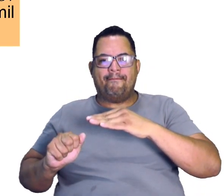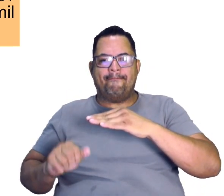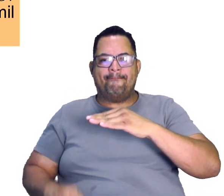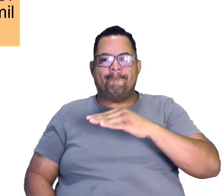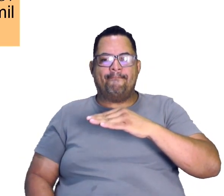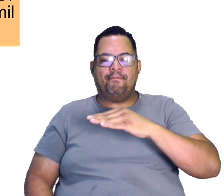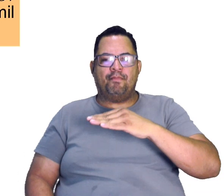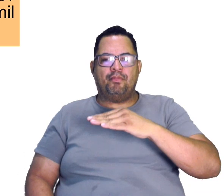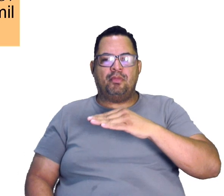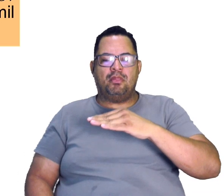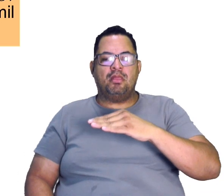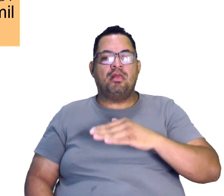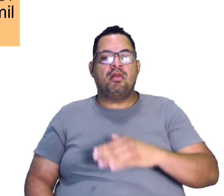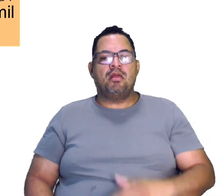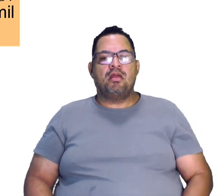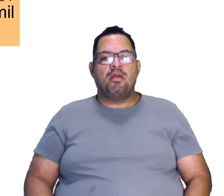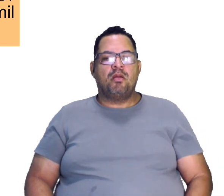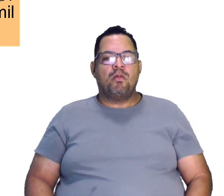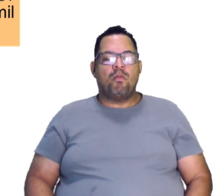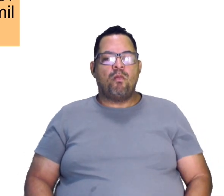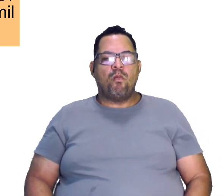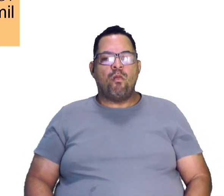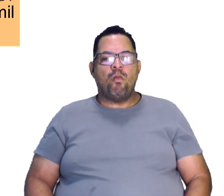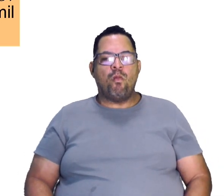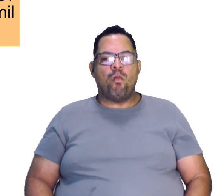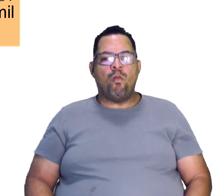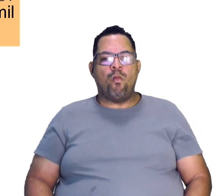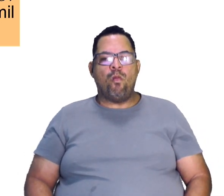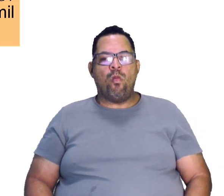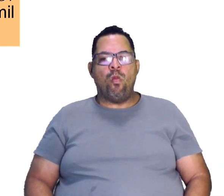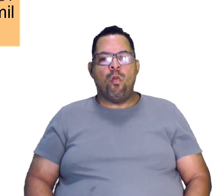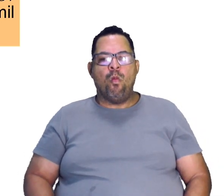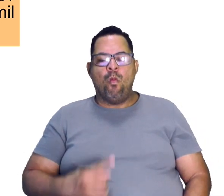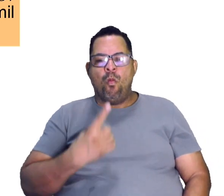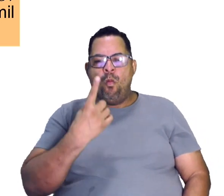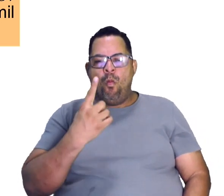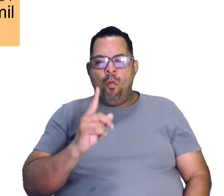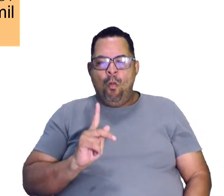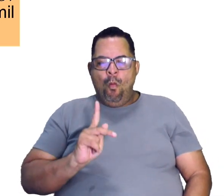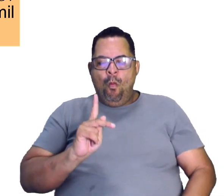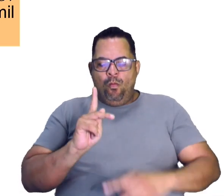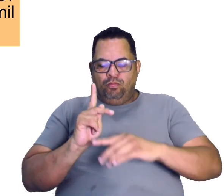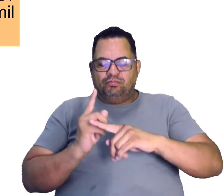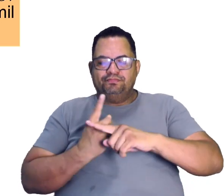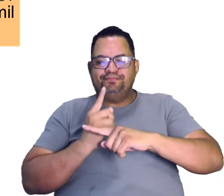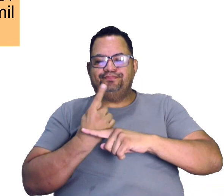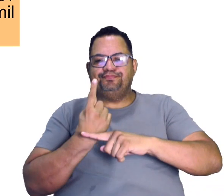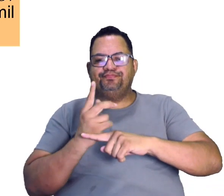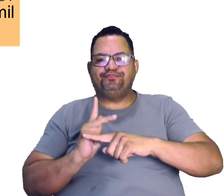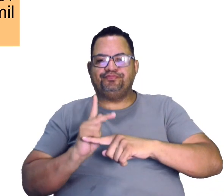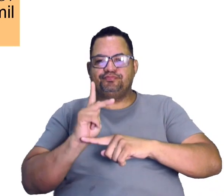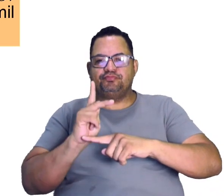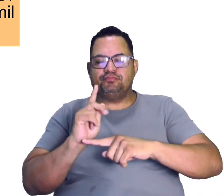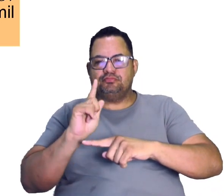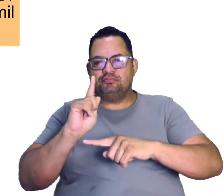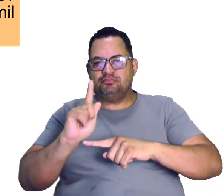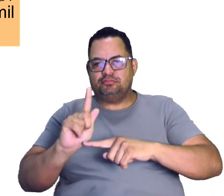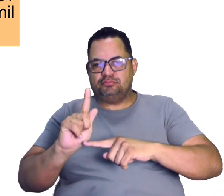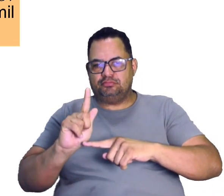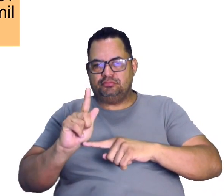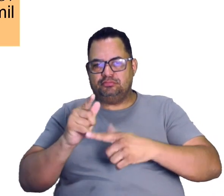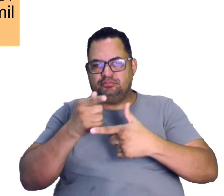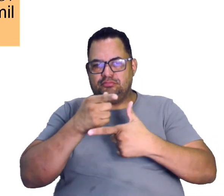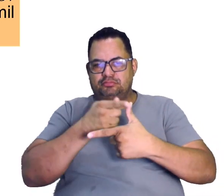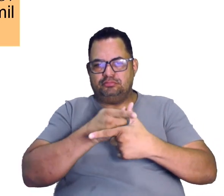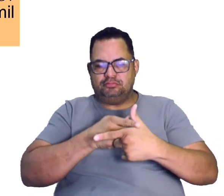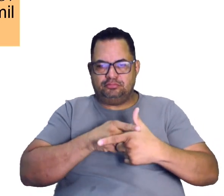é o grama. É a milésima parte do quilograma, porque se 1 quilograma tem 1000